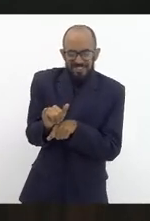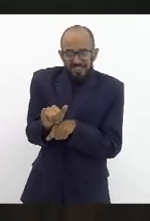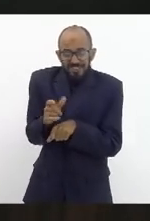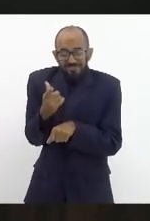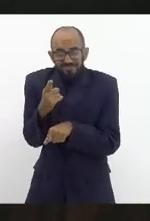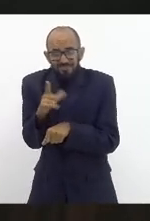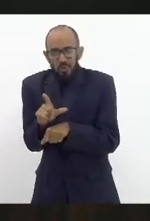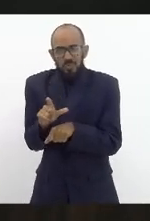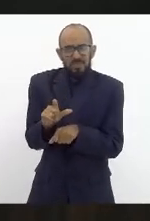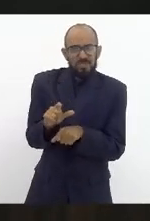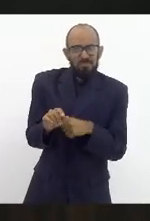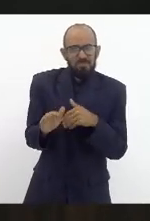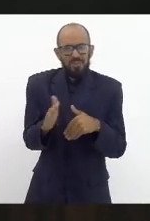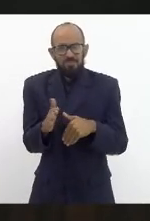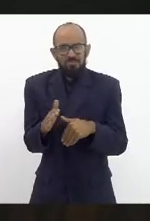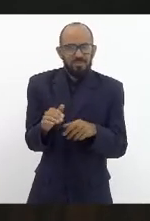suprido.